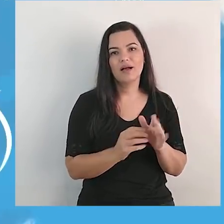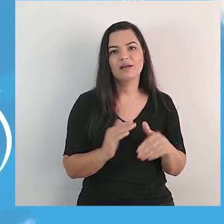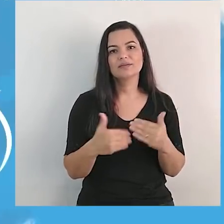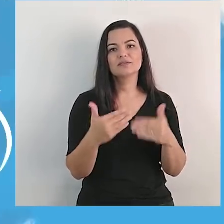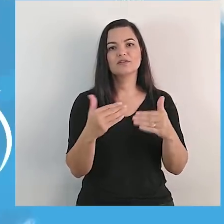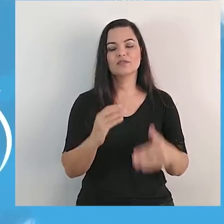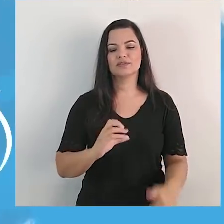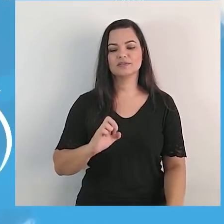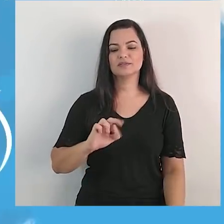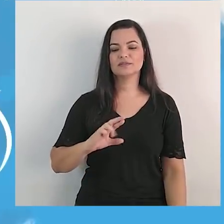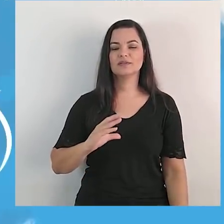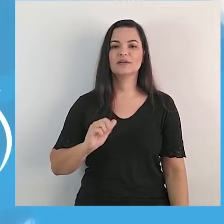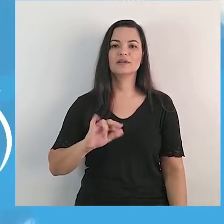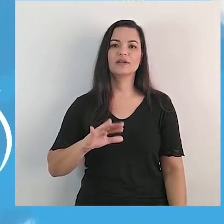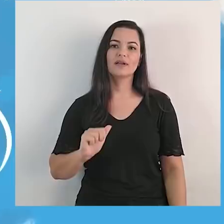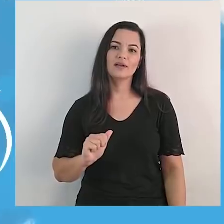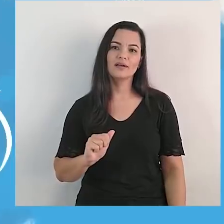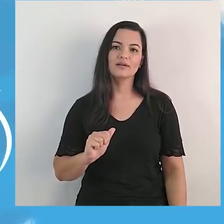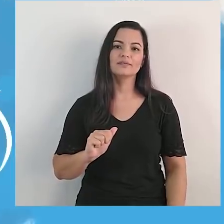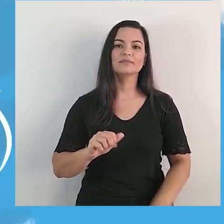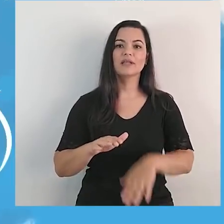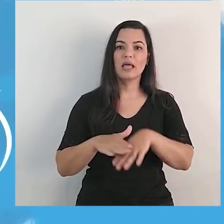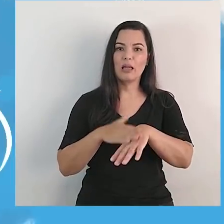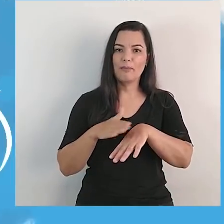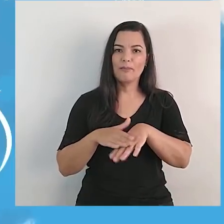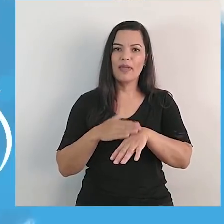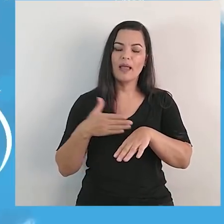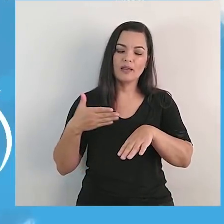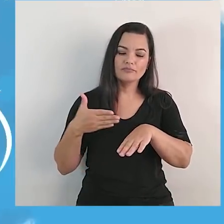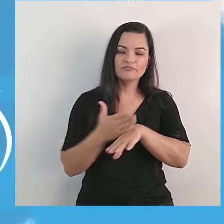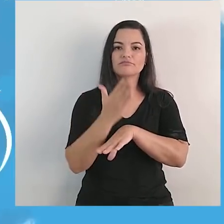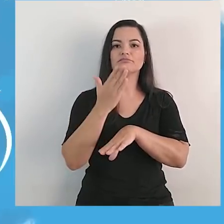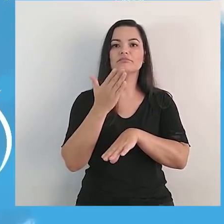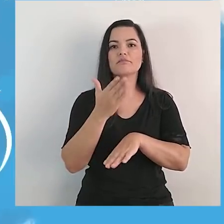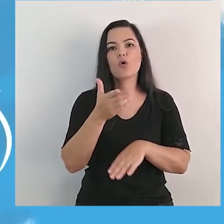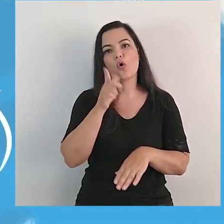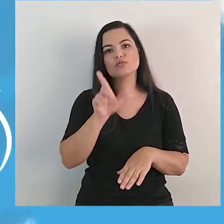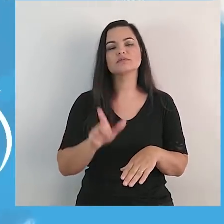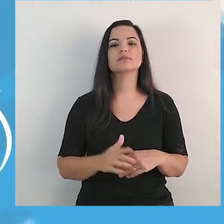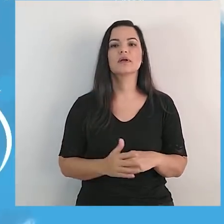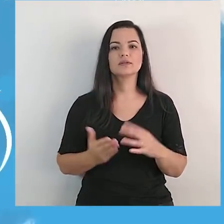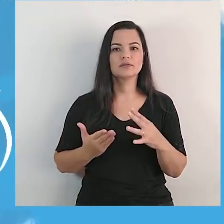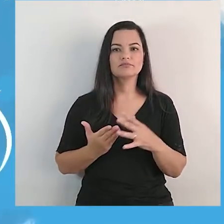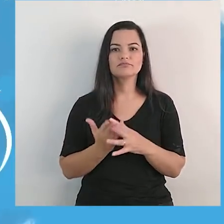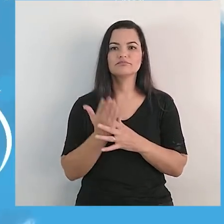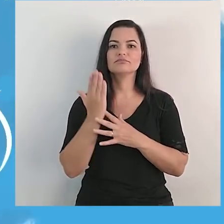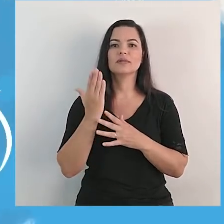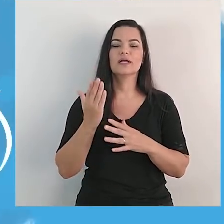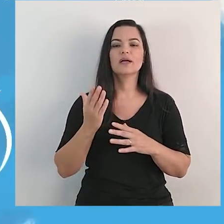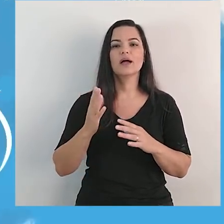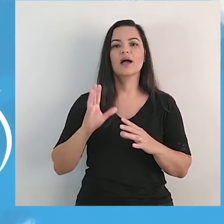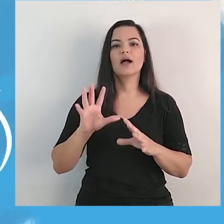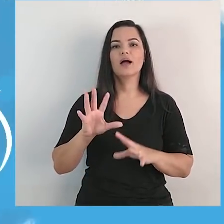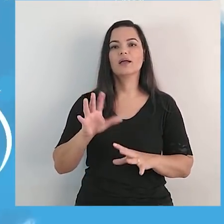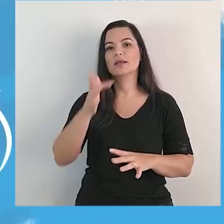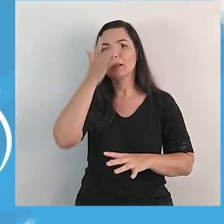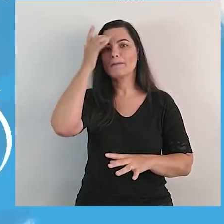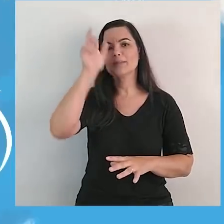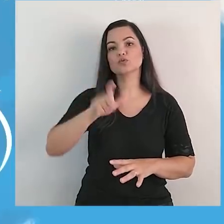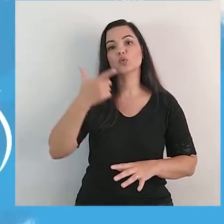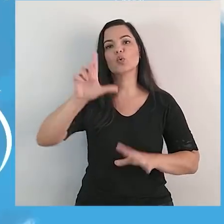pela pele e conseguem contaminar outras pessoas. É por isso que nós dizemos que é